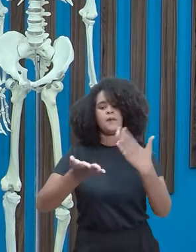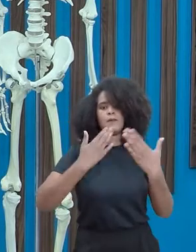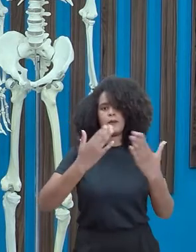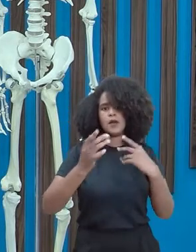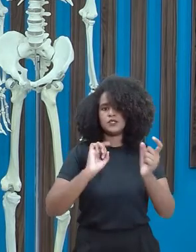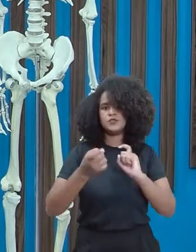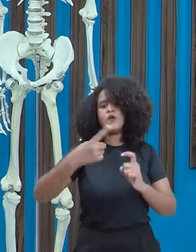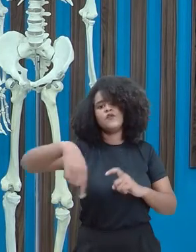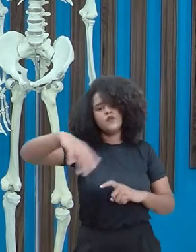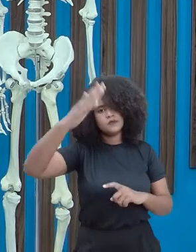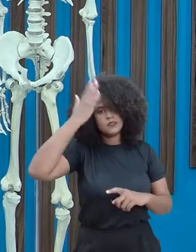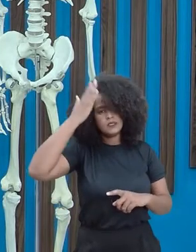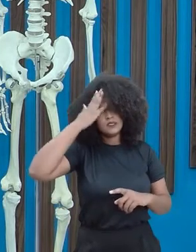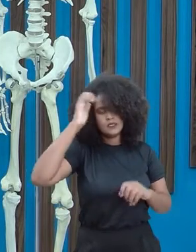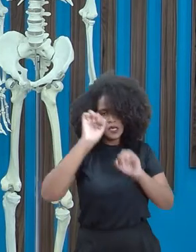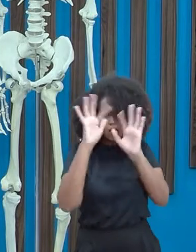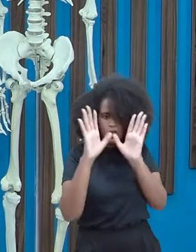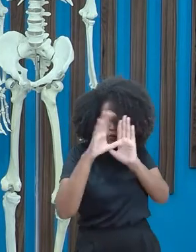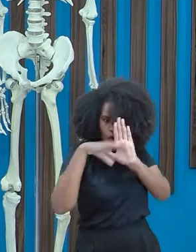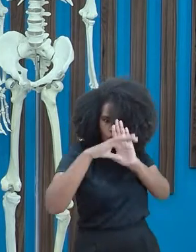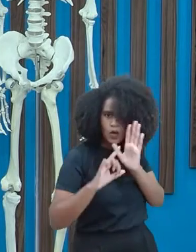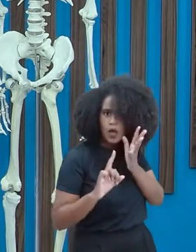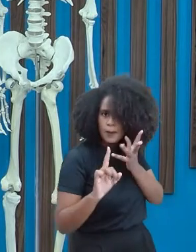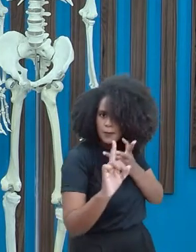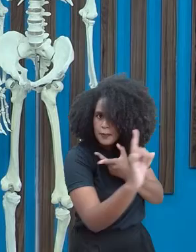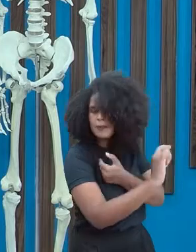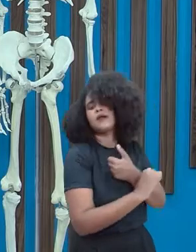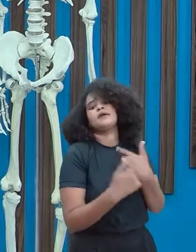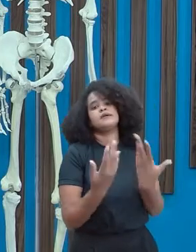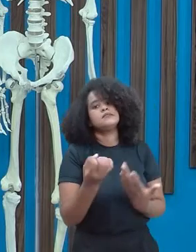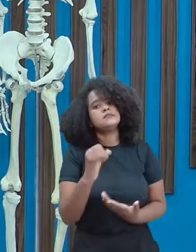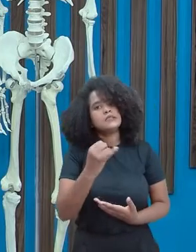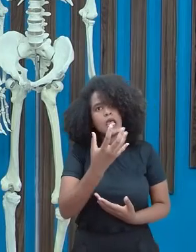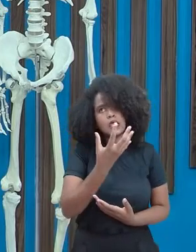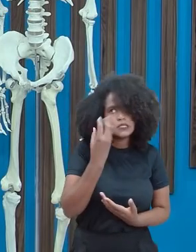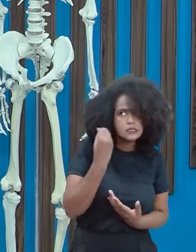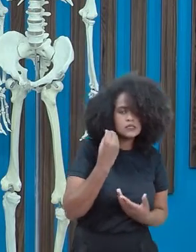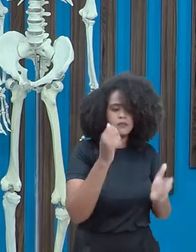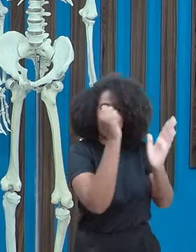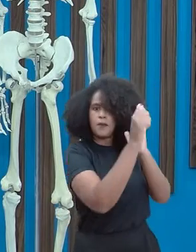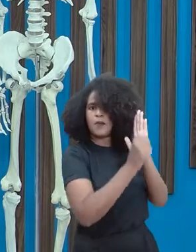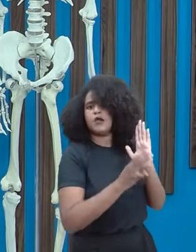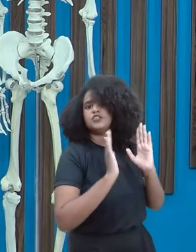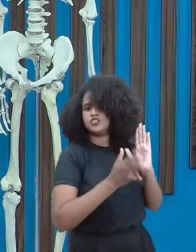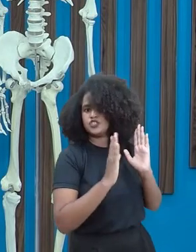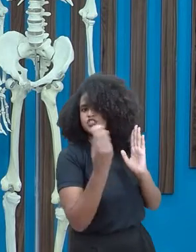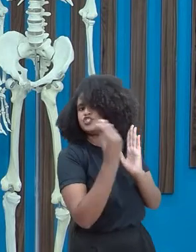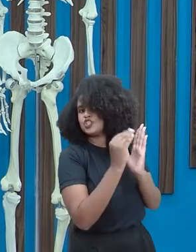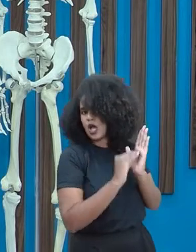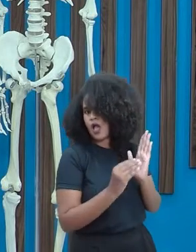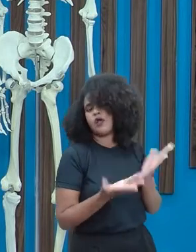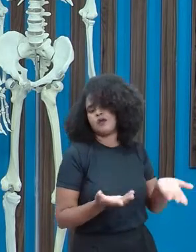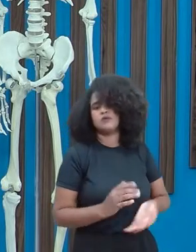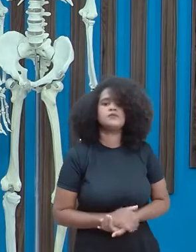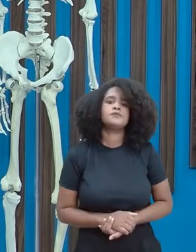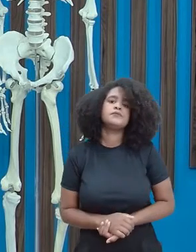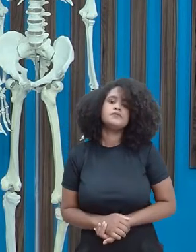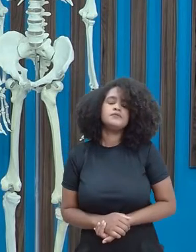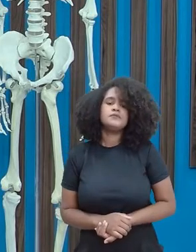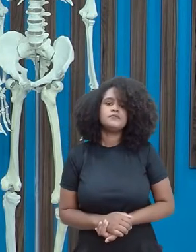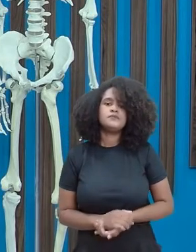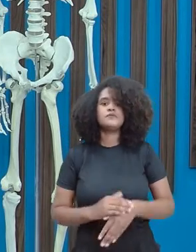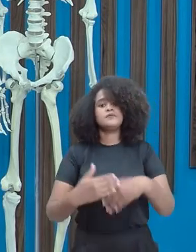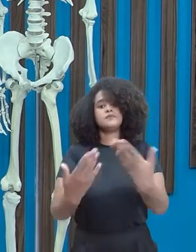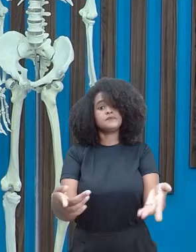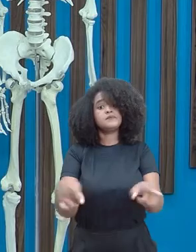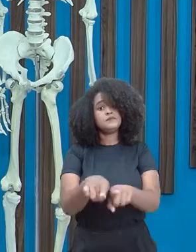discussão, você ter essas palavrinhas para lembrar, se por acaso, acredito que vão surgir alguns questionamentos.